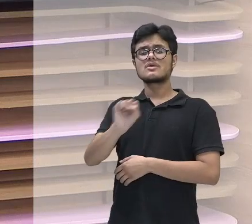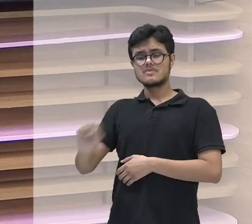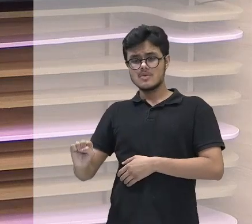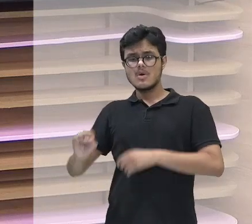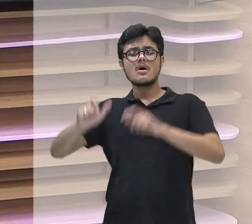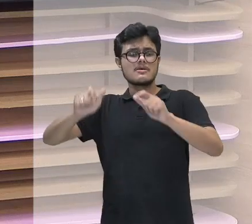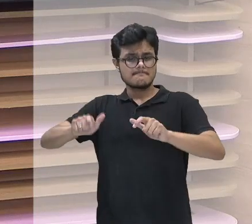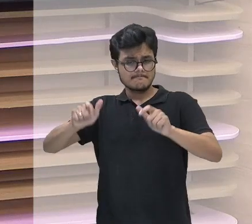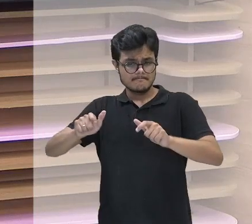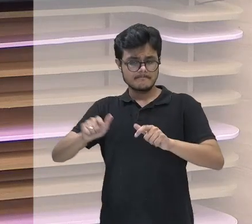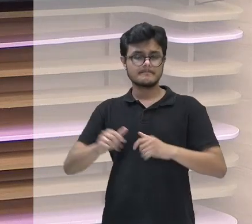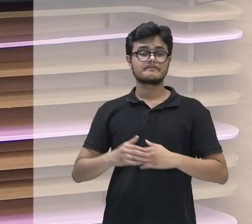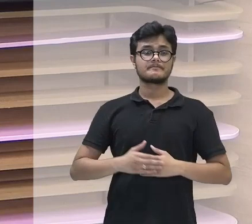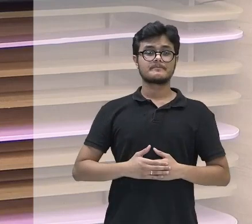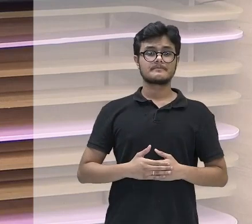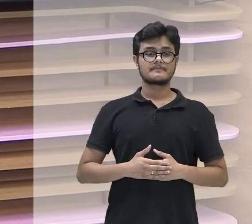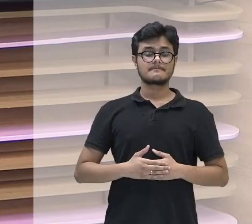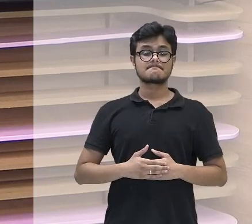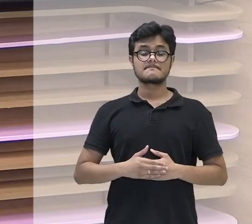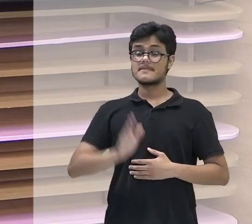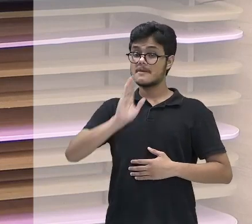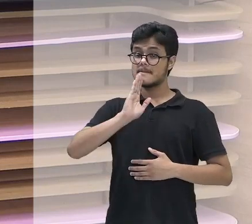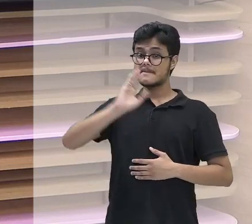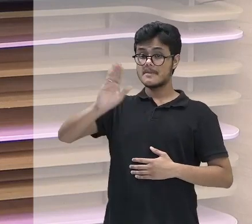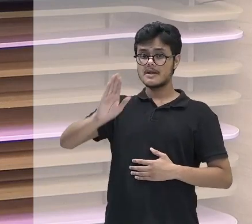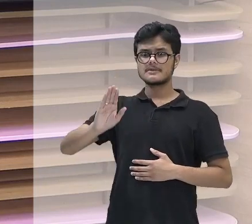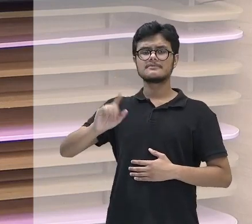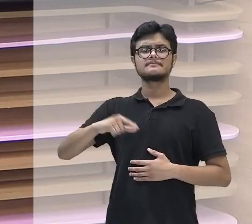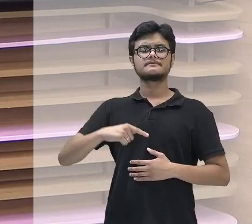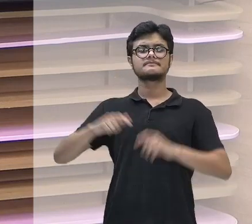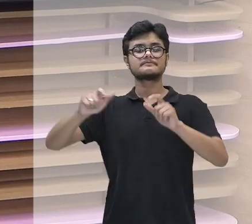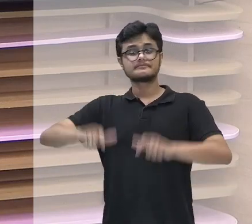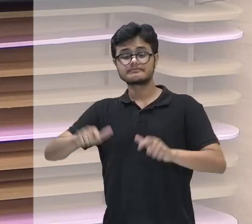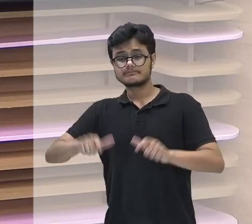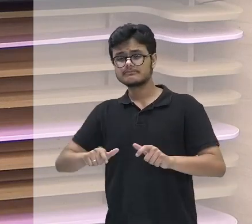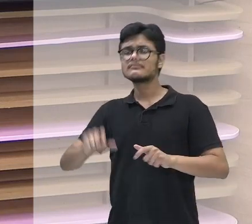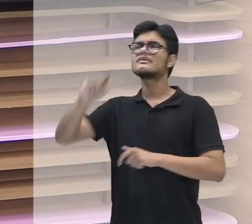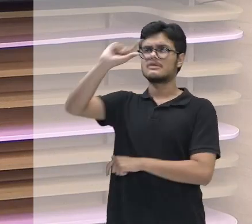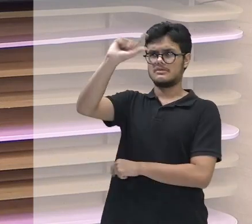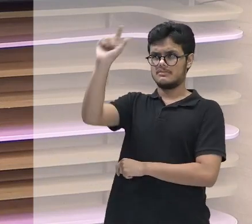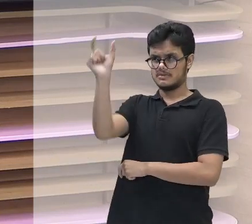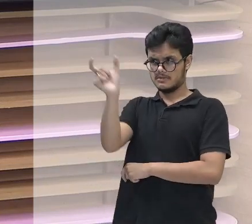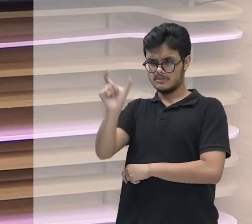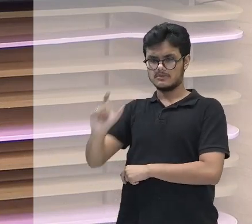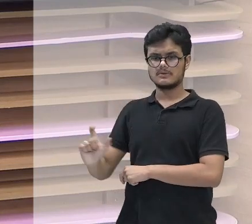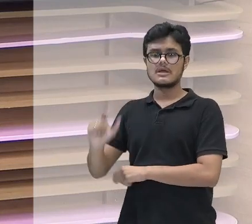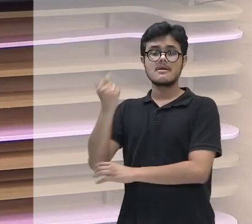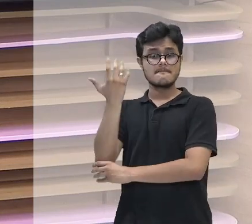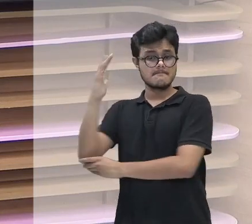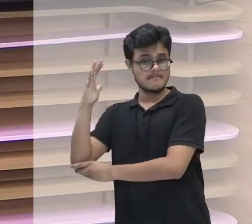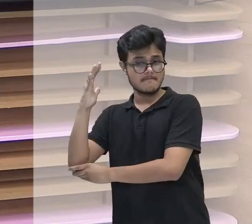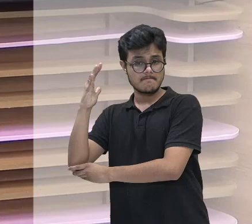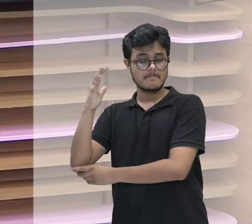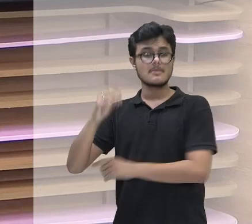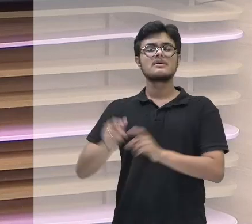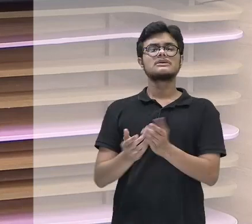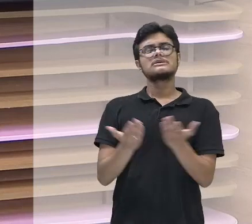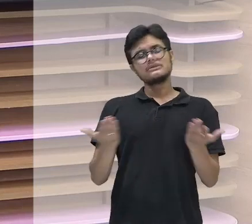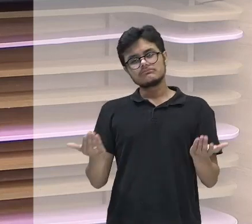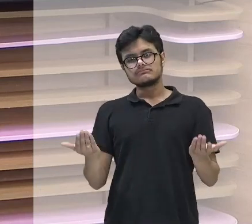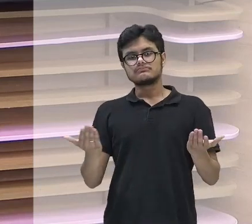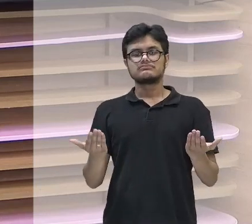sudeste dando como destaque o bioma da Mata Atlântica né que acaba isso de uma certa